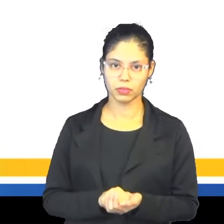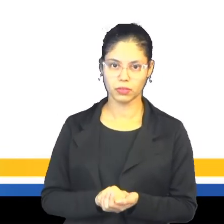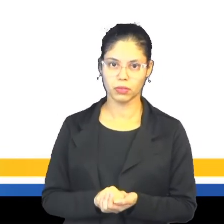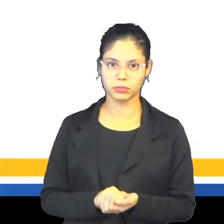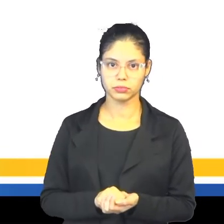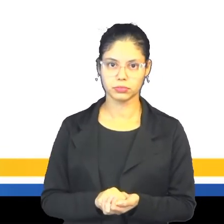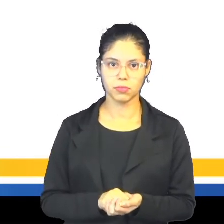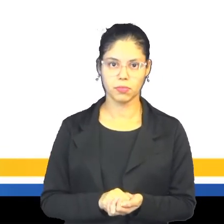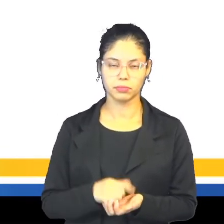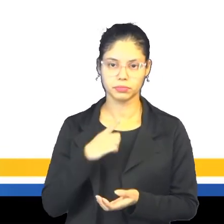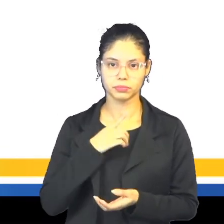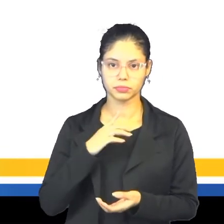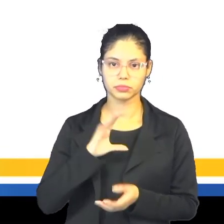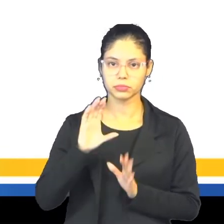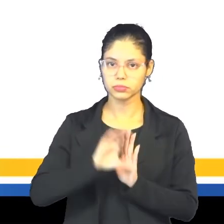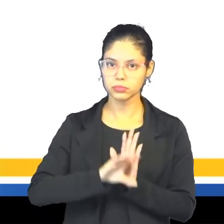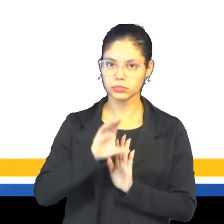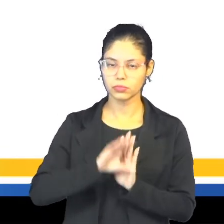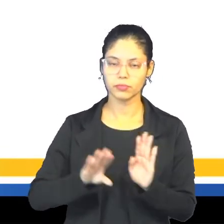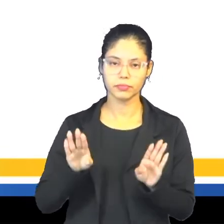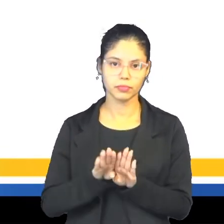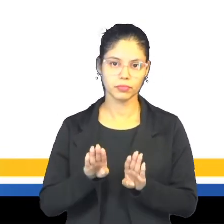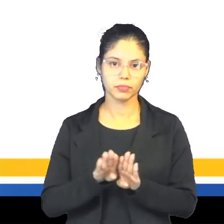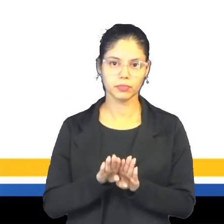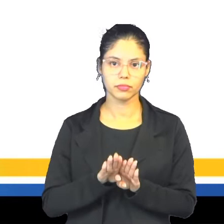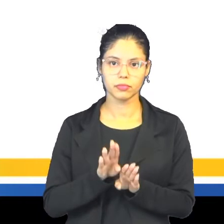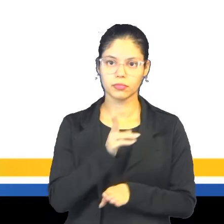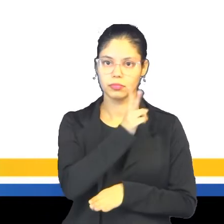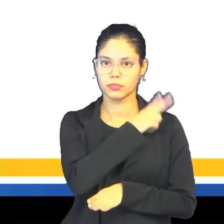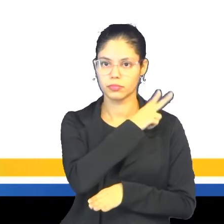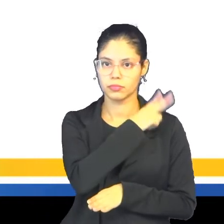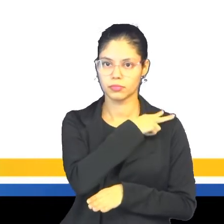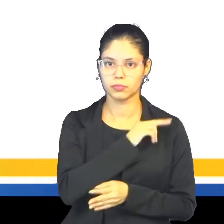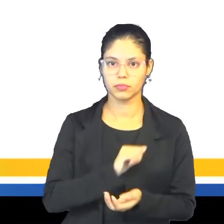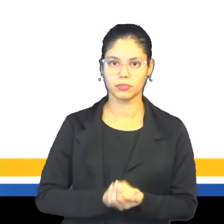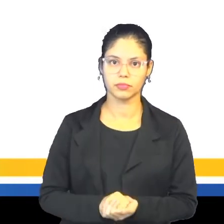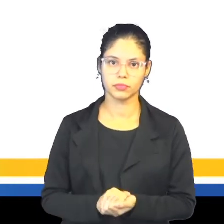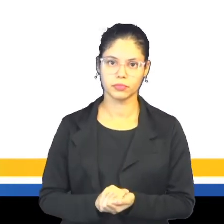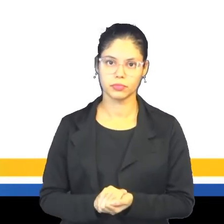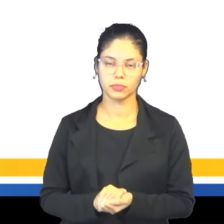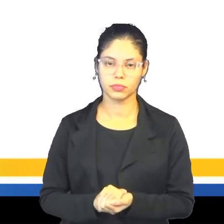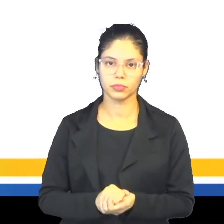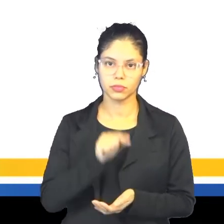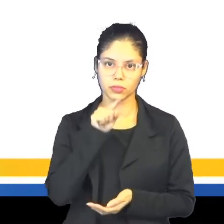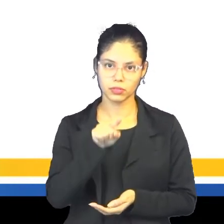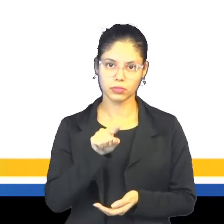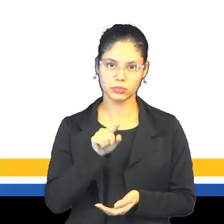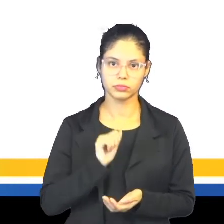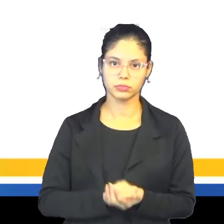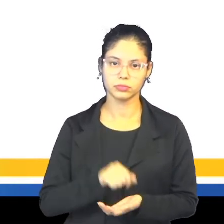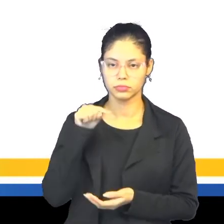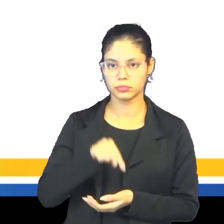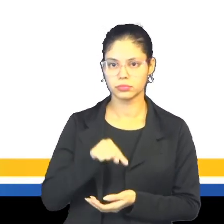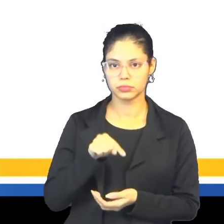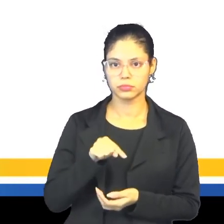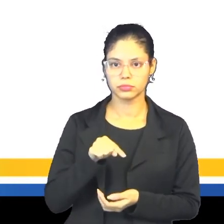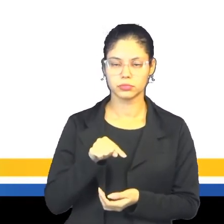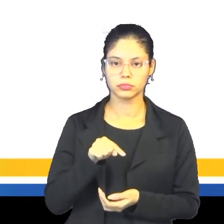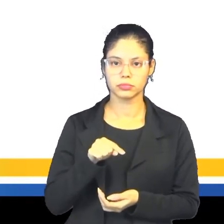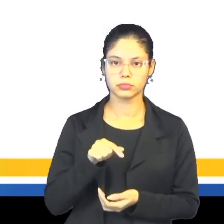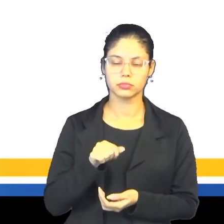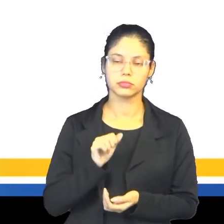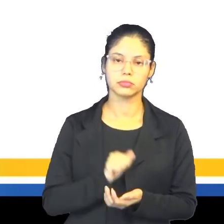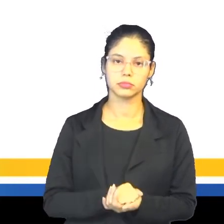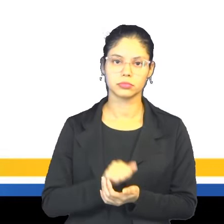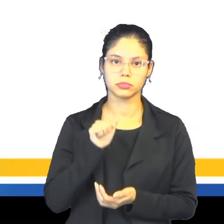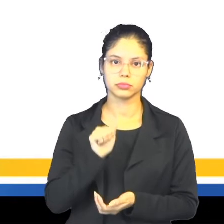boceu, conteúdo aí também de segundo ano, ele é o quê? Ele é o tu e o você da Argentina. Aqui na Argentina, né, a